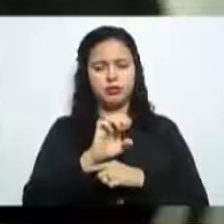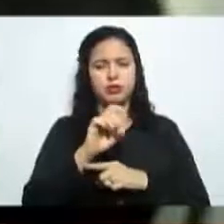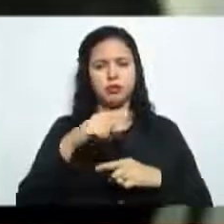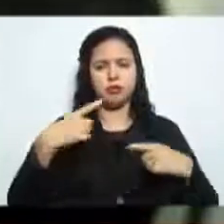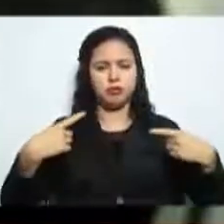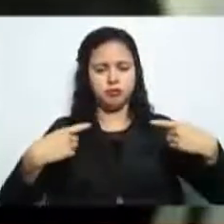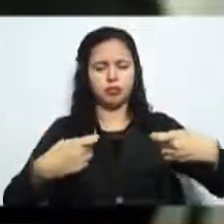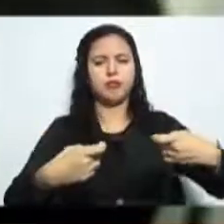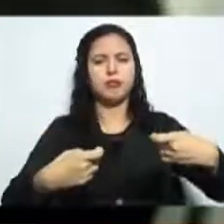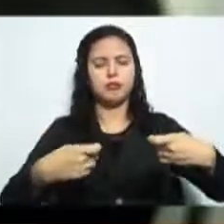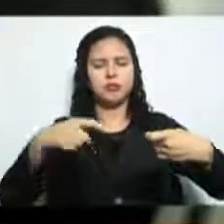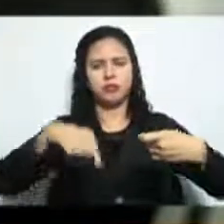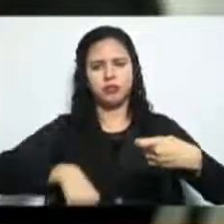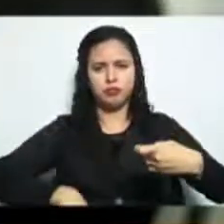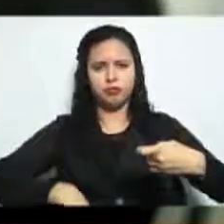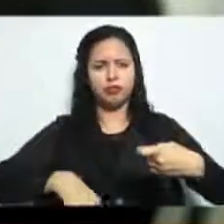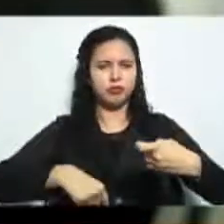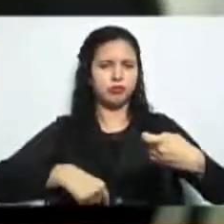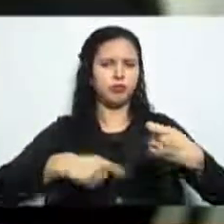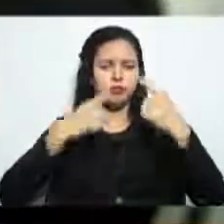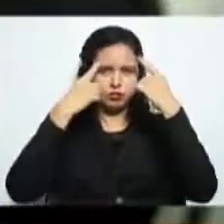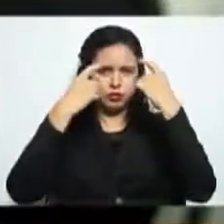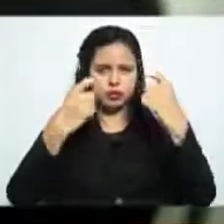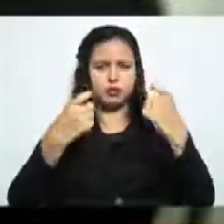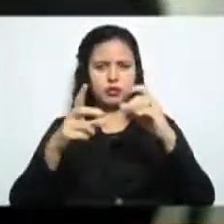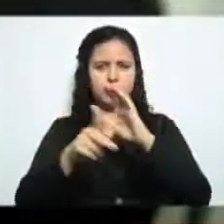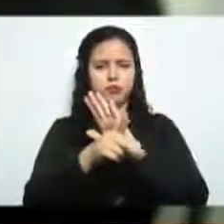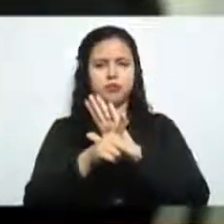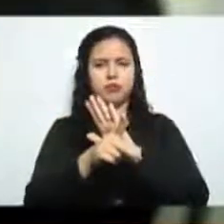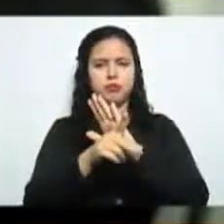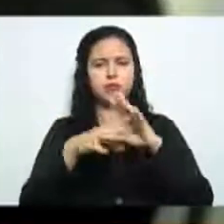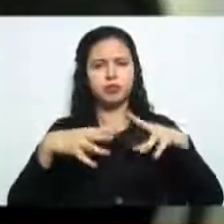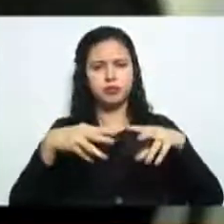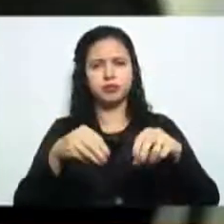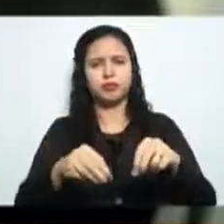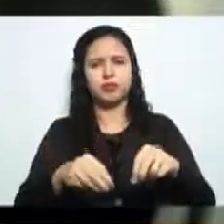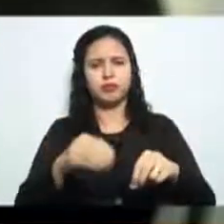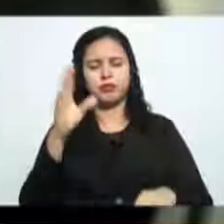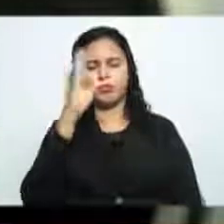conflito agrário no Brasil. Temos um estado com